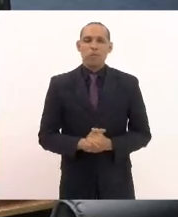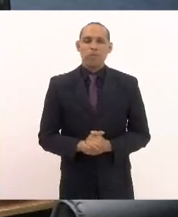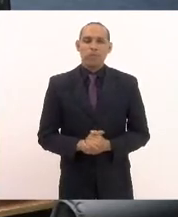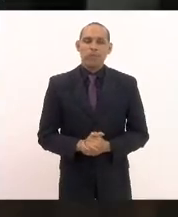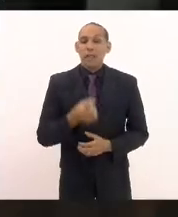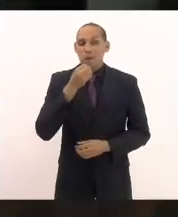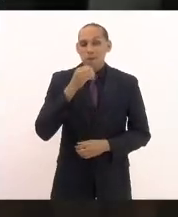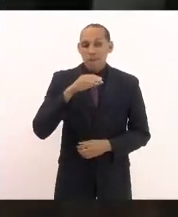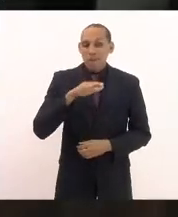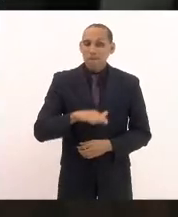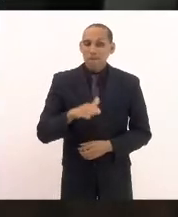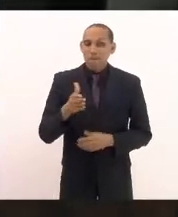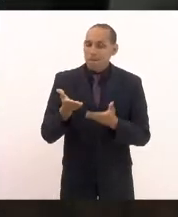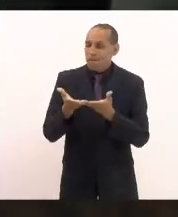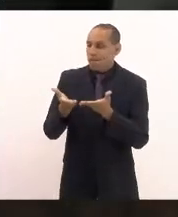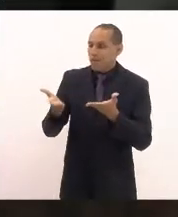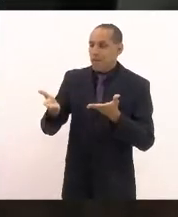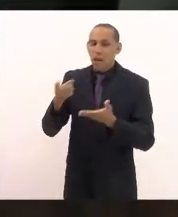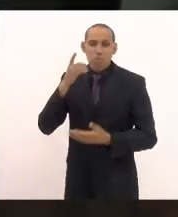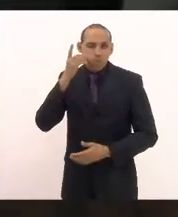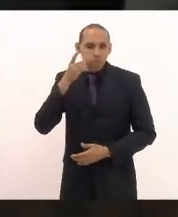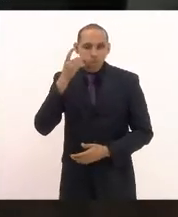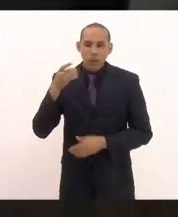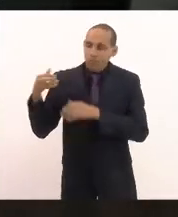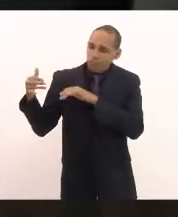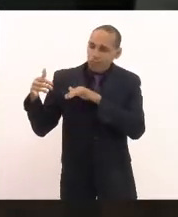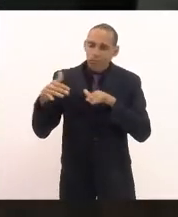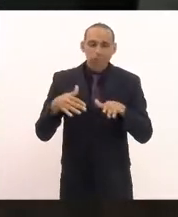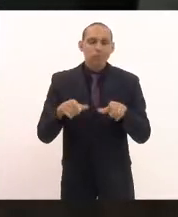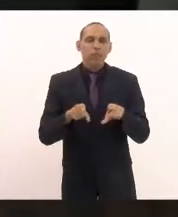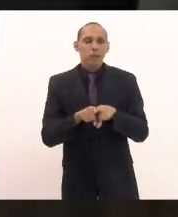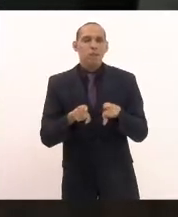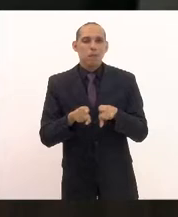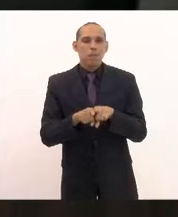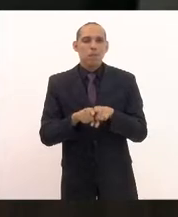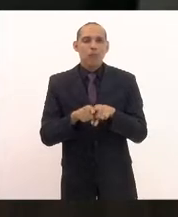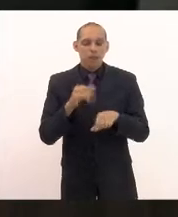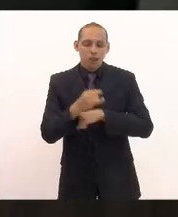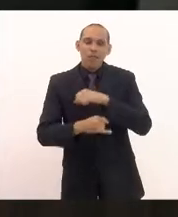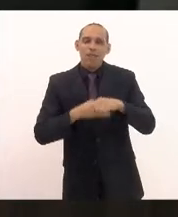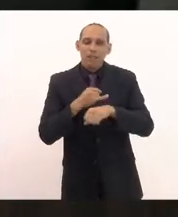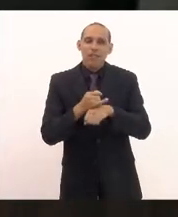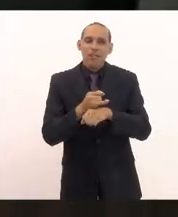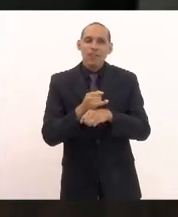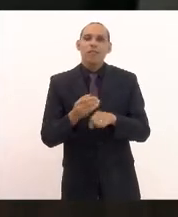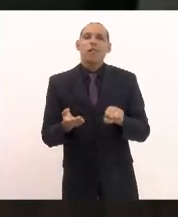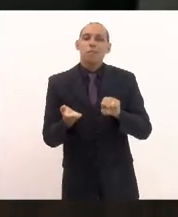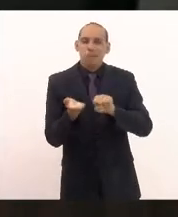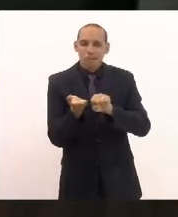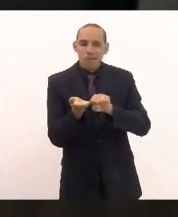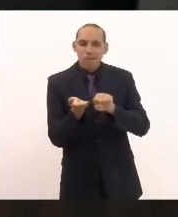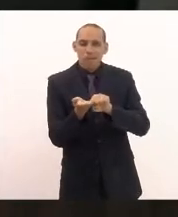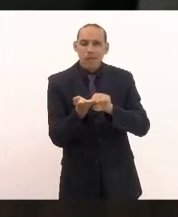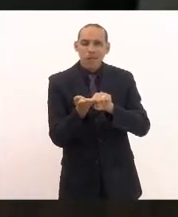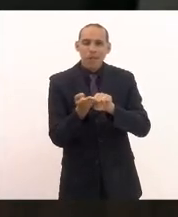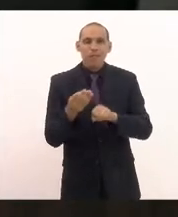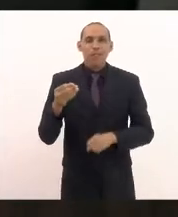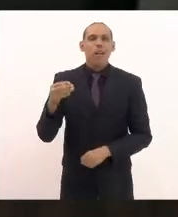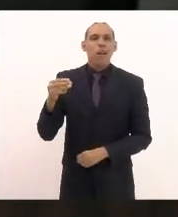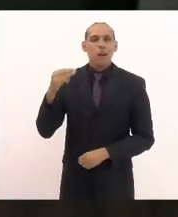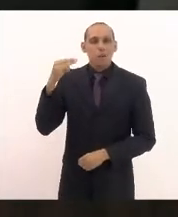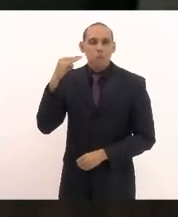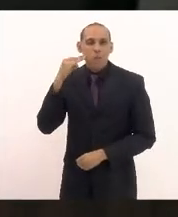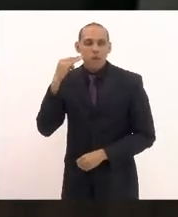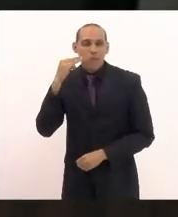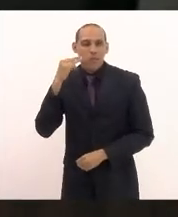Boa tarde aos demais deputados e deputadas que entraram aí na sessão online, Samuel Malafaia, Mônica Francisco. Boa